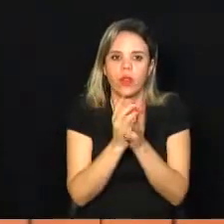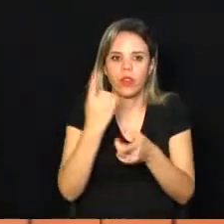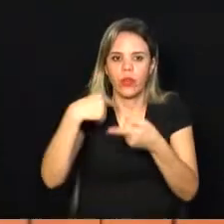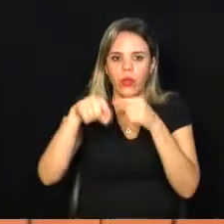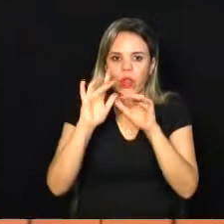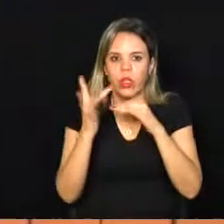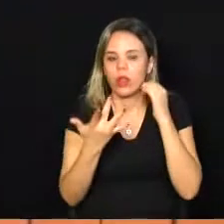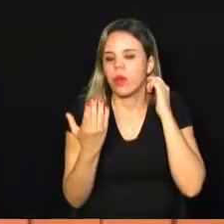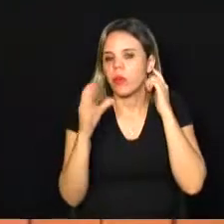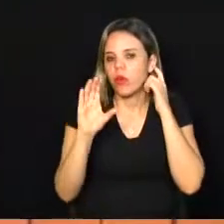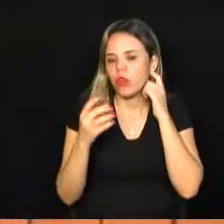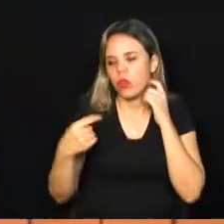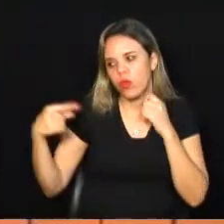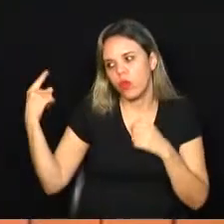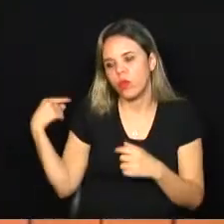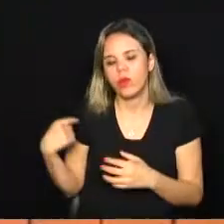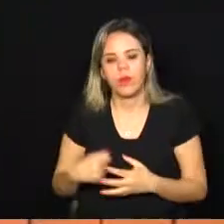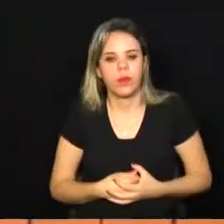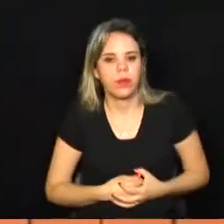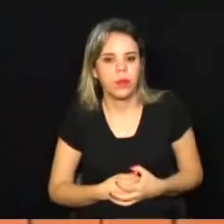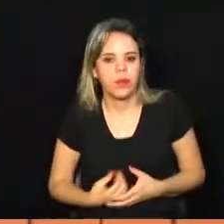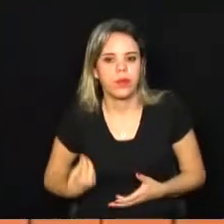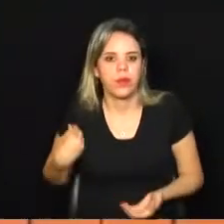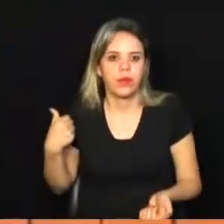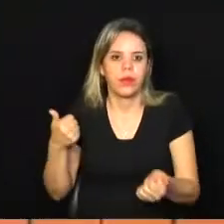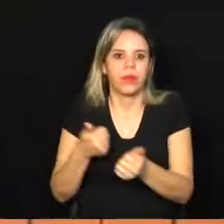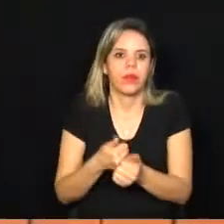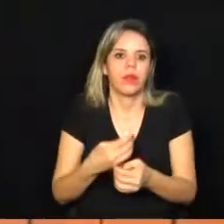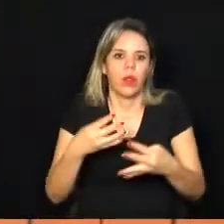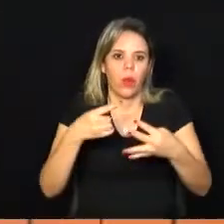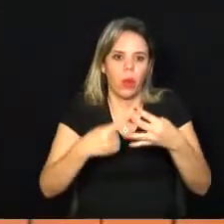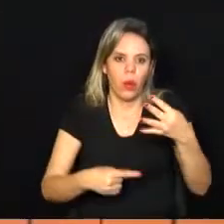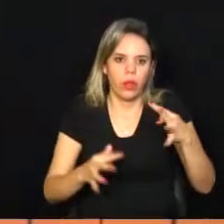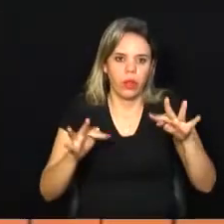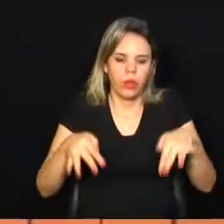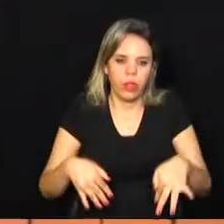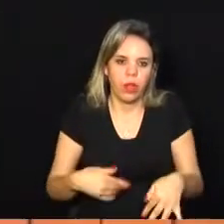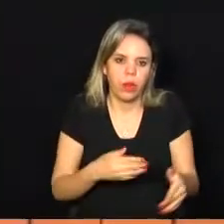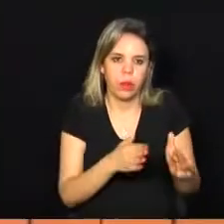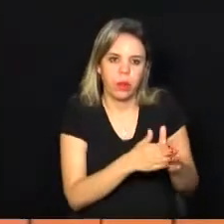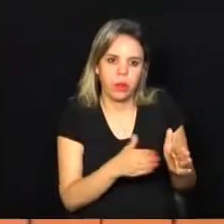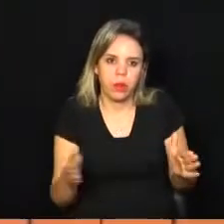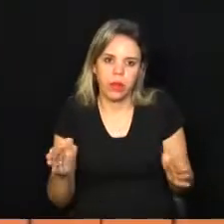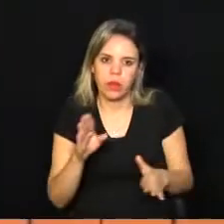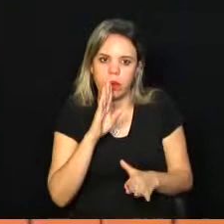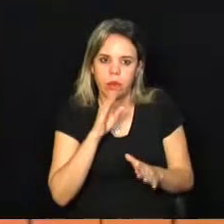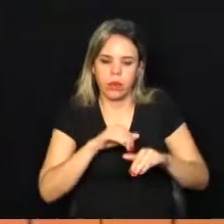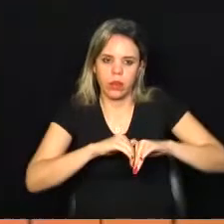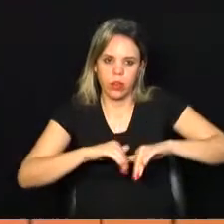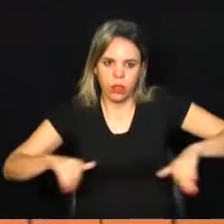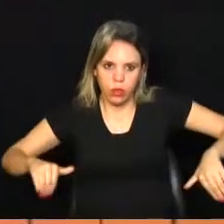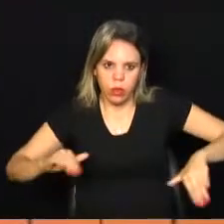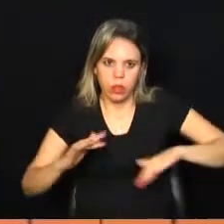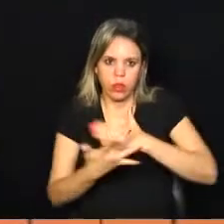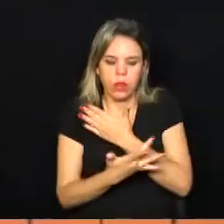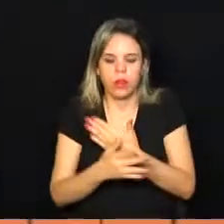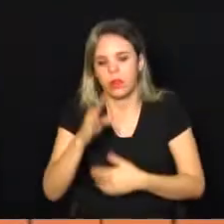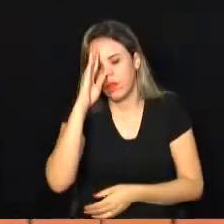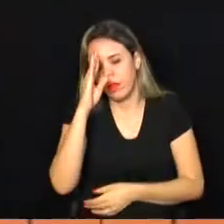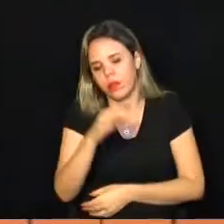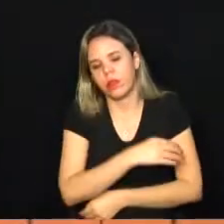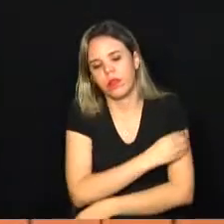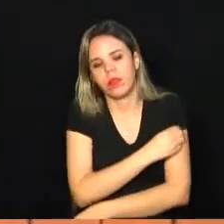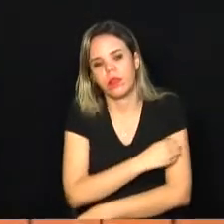até postou recentemente, né? Estamos chegando nas quartas de final, então é um período que eu vou ficar distante agora, principalmente